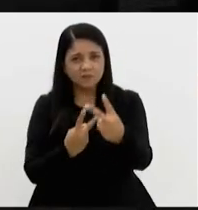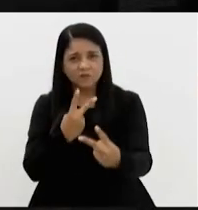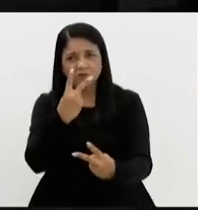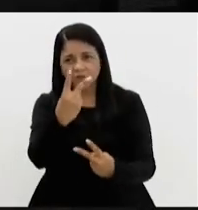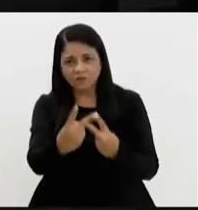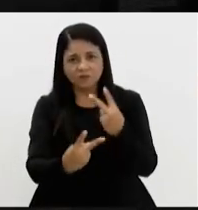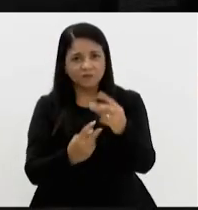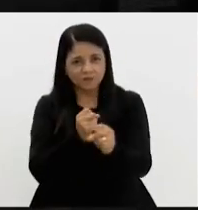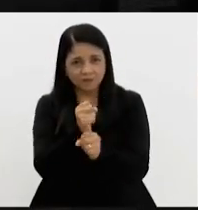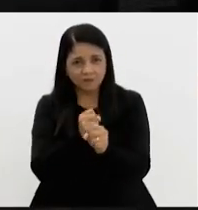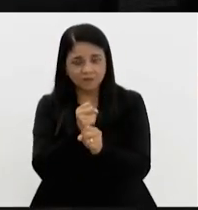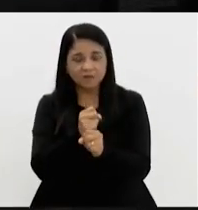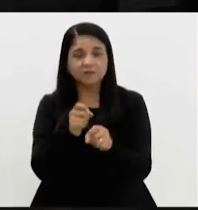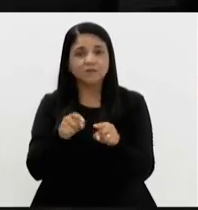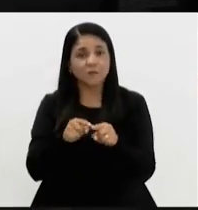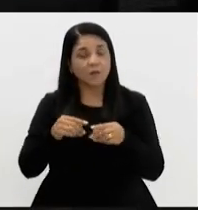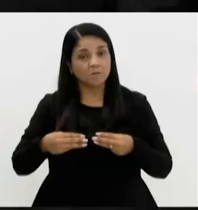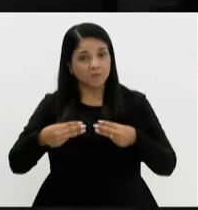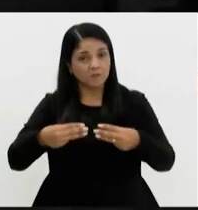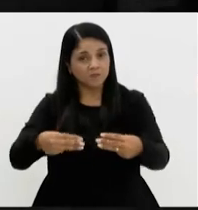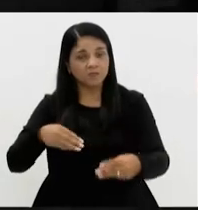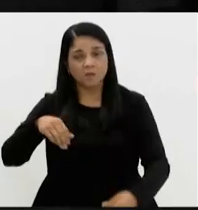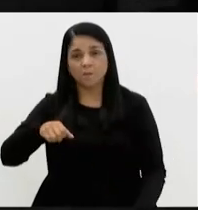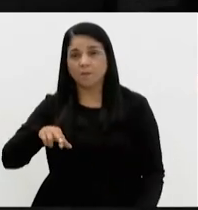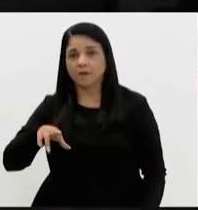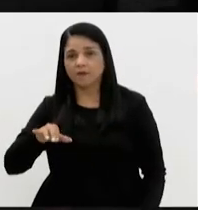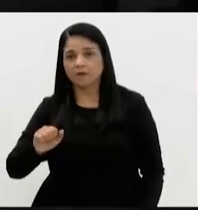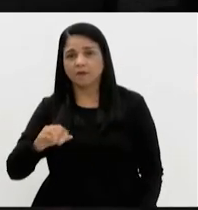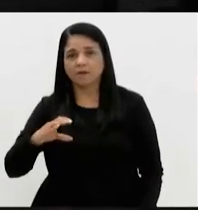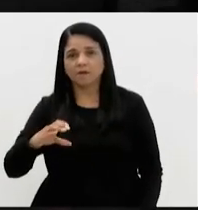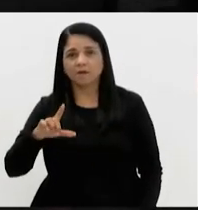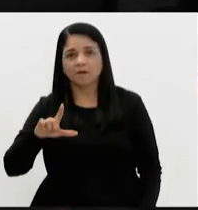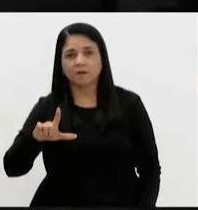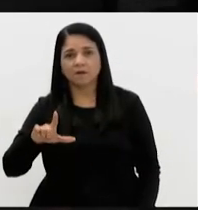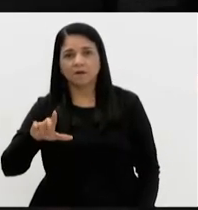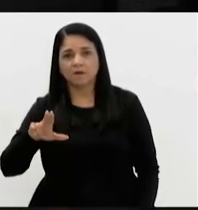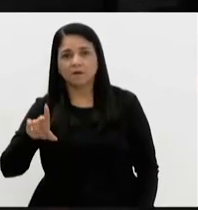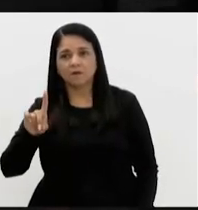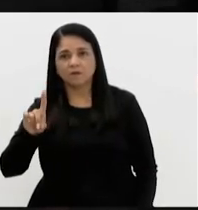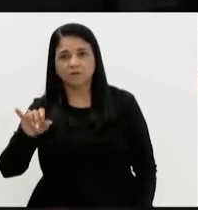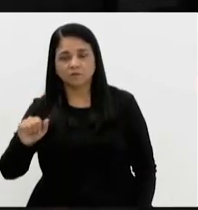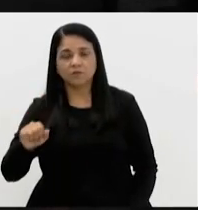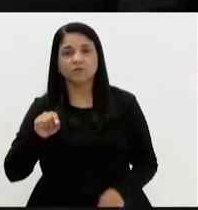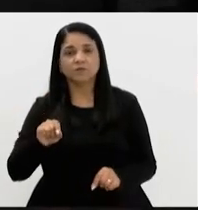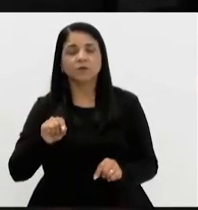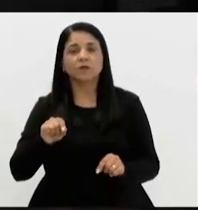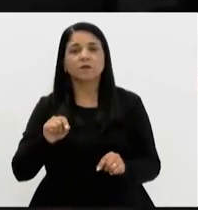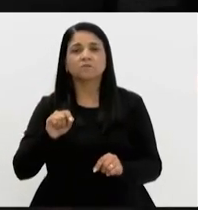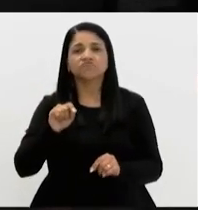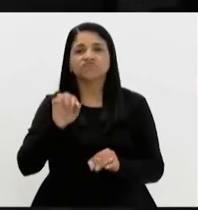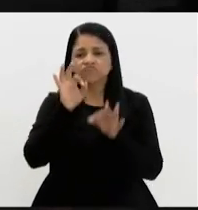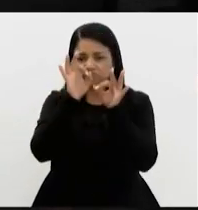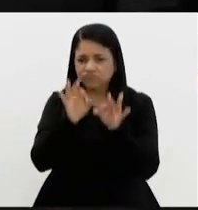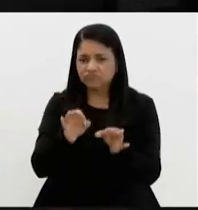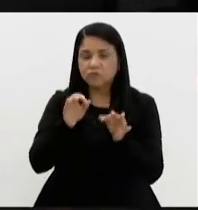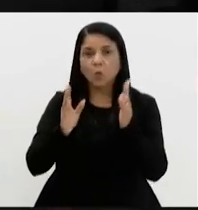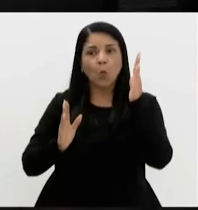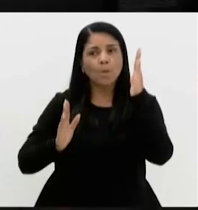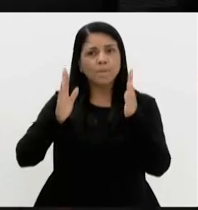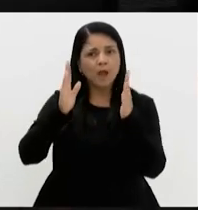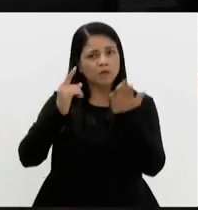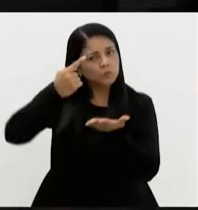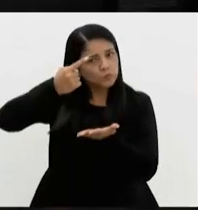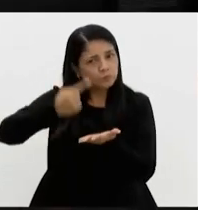a ministra sempre Ministra Maria Cláudia destacou aqui a celeridade o cumprimento de